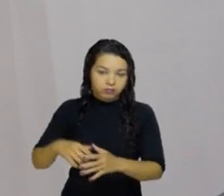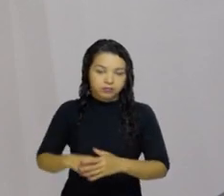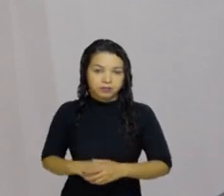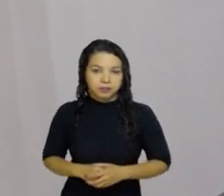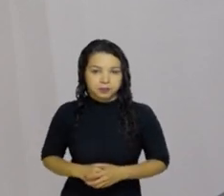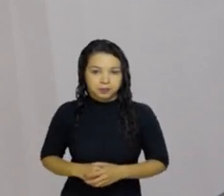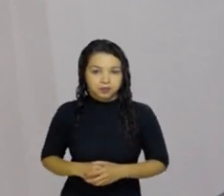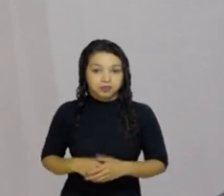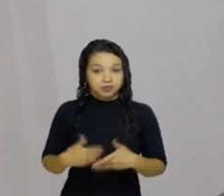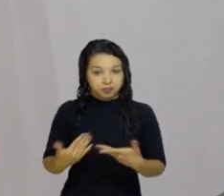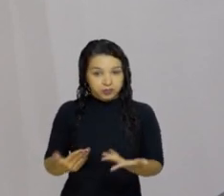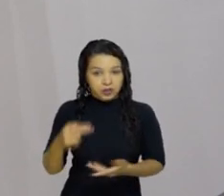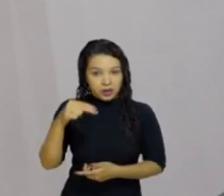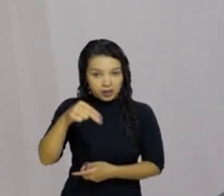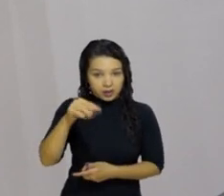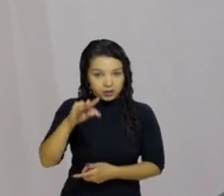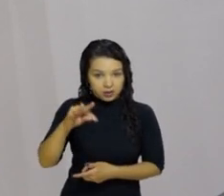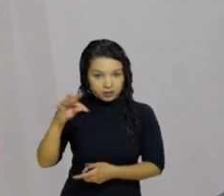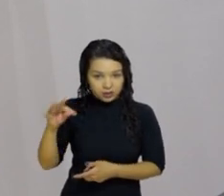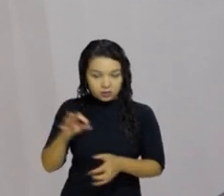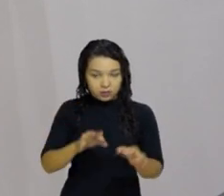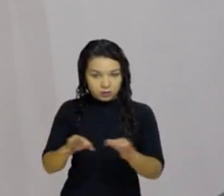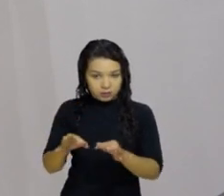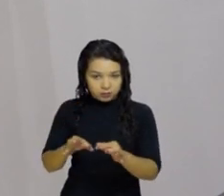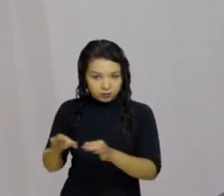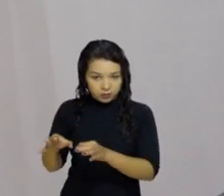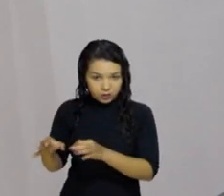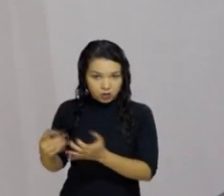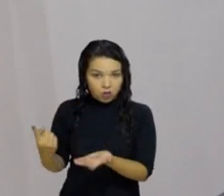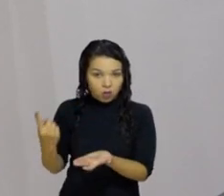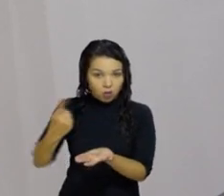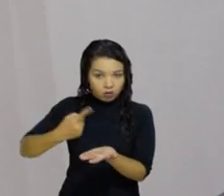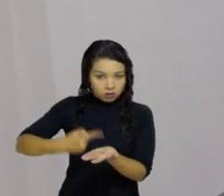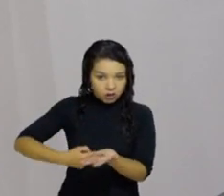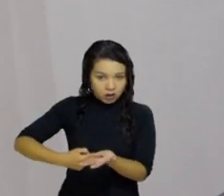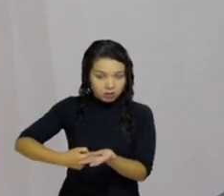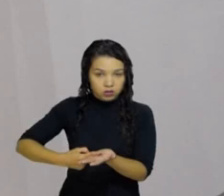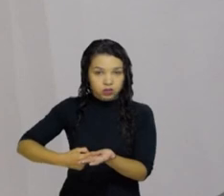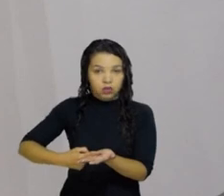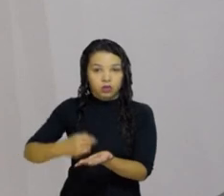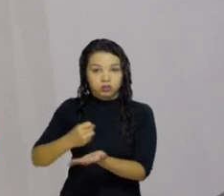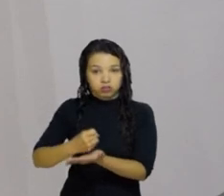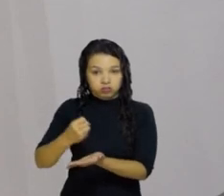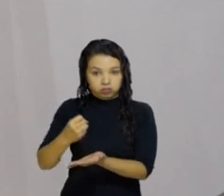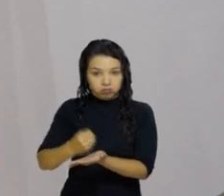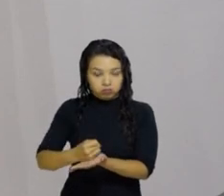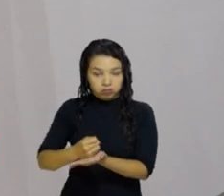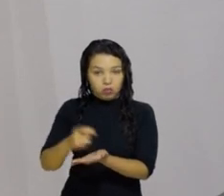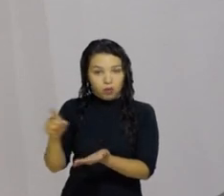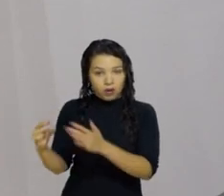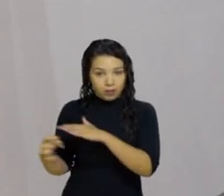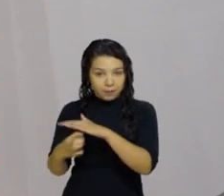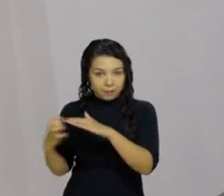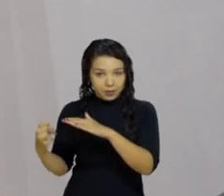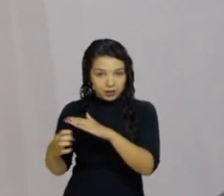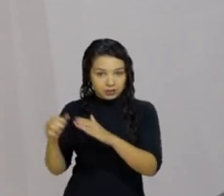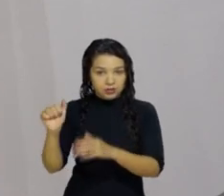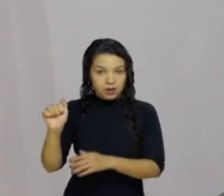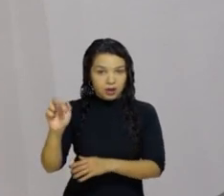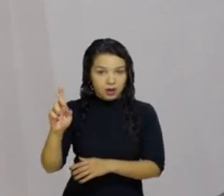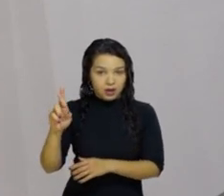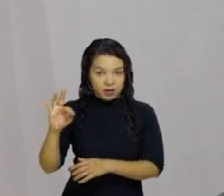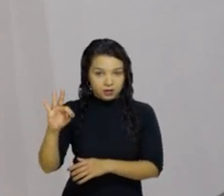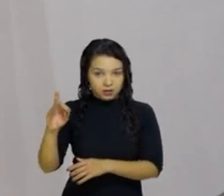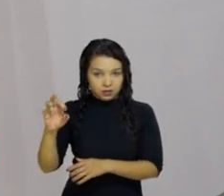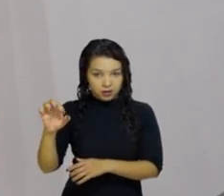termo aditivo de contrato de concessão com a Arteris, que ficou responsável também por esse trecho de